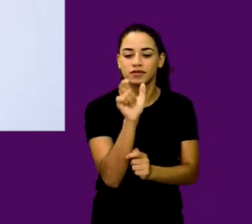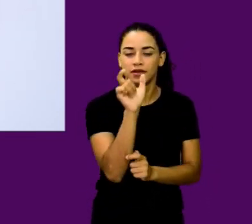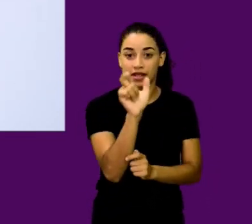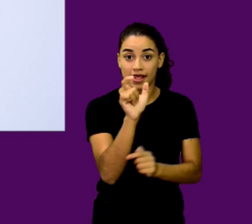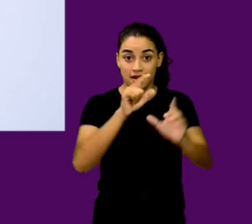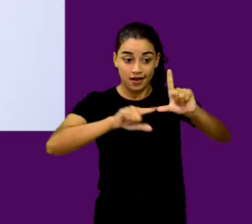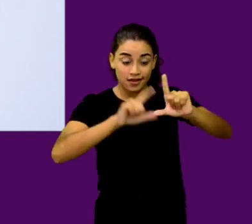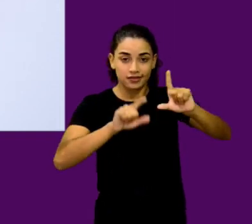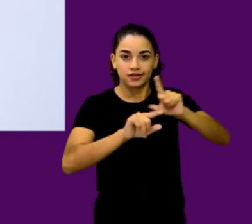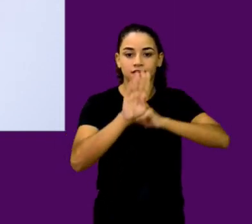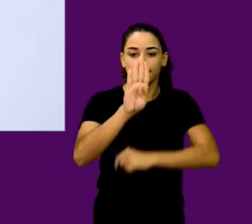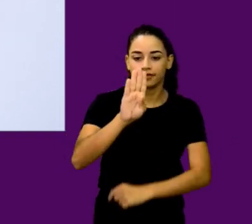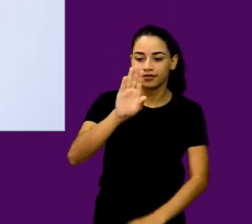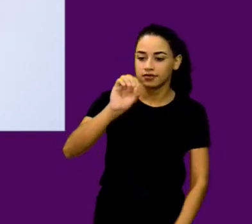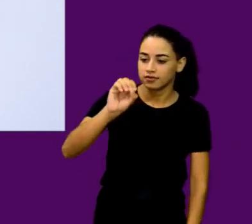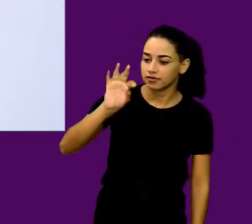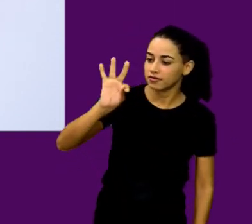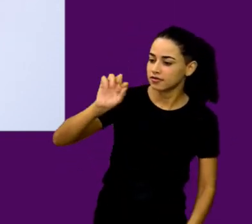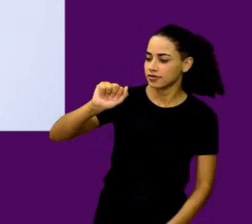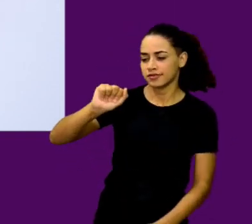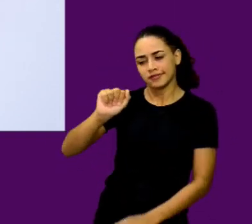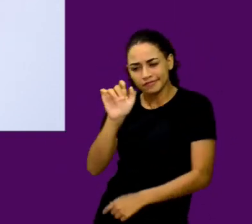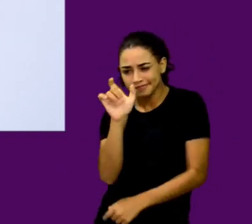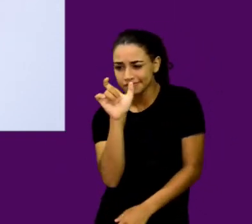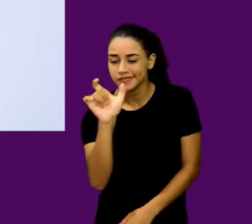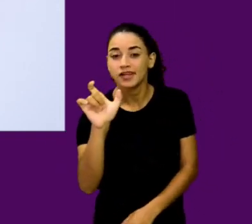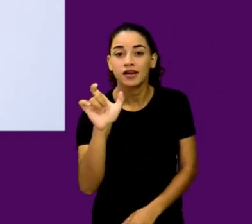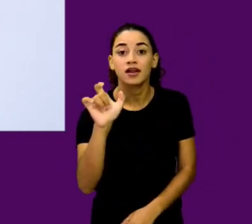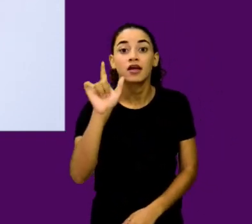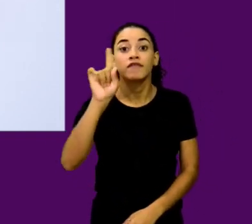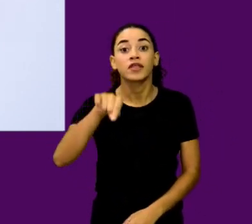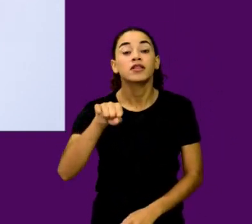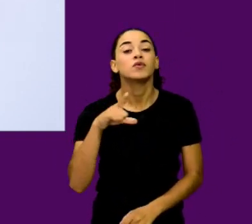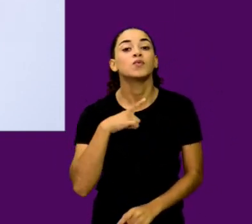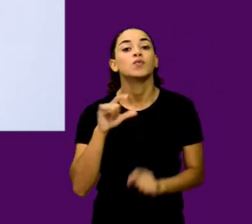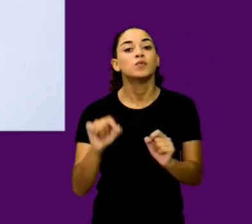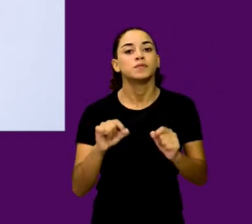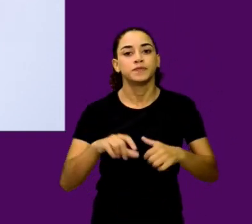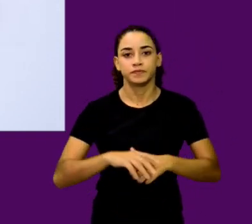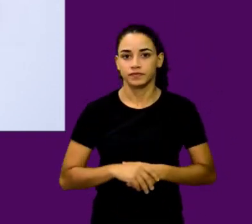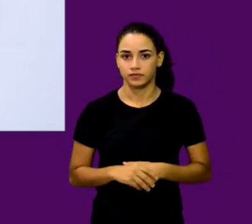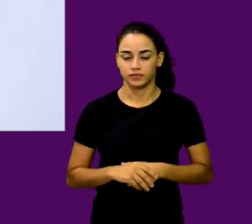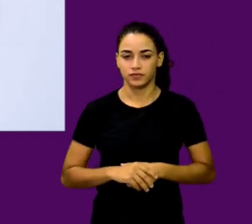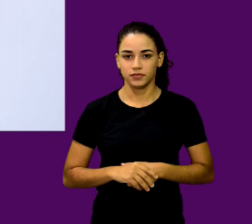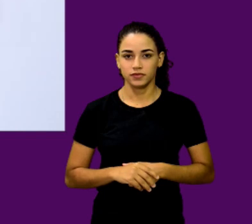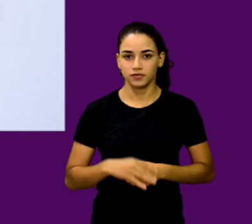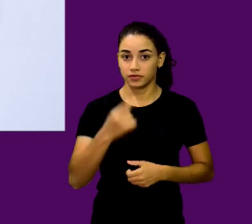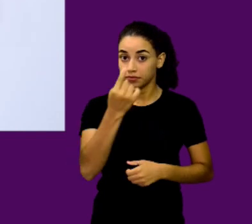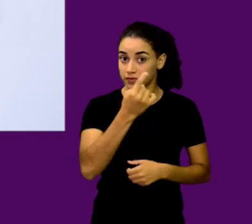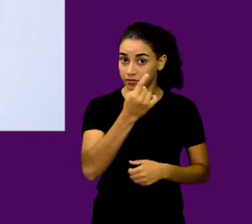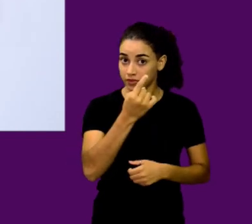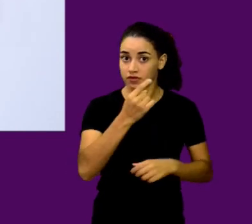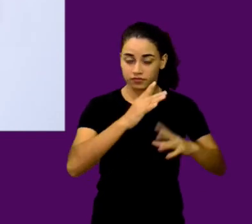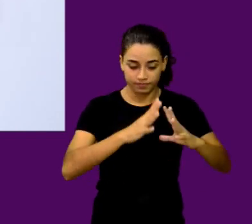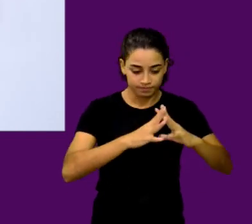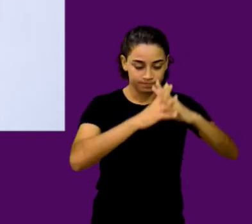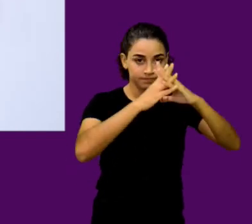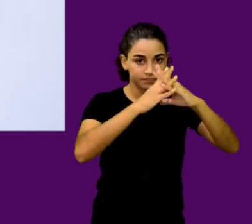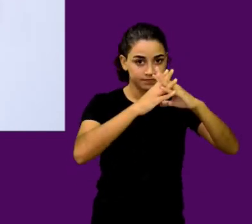Bota. Essa palavra é formada da seguinte maneira: